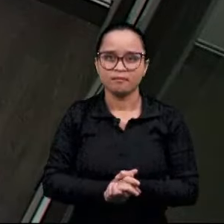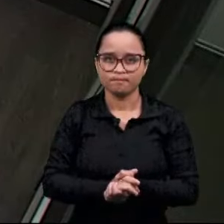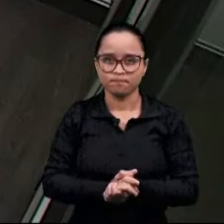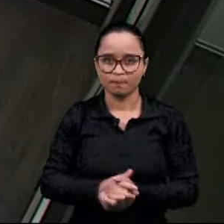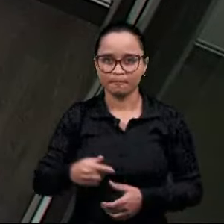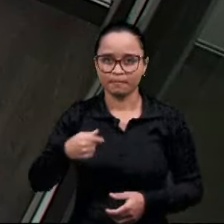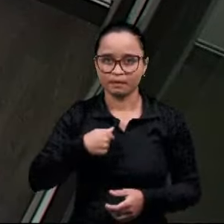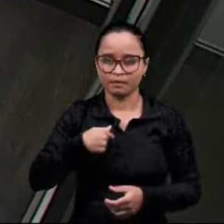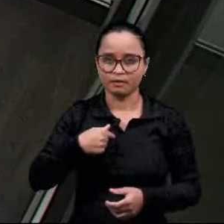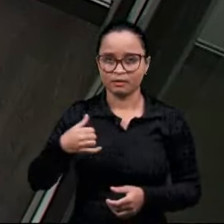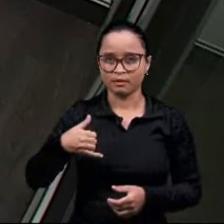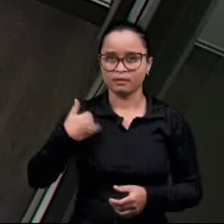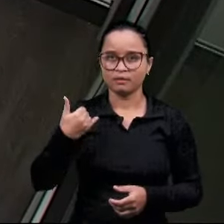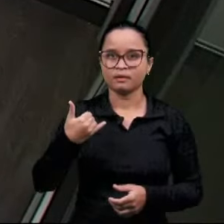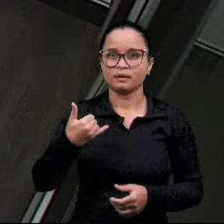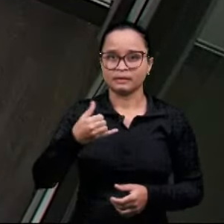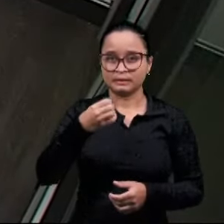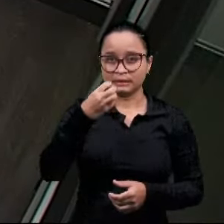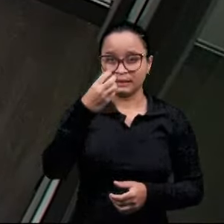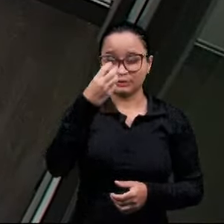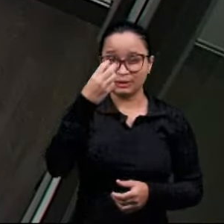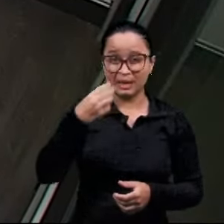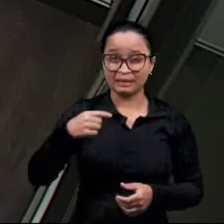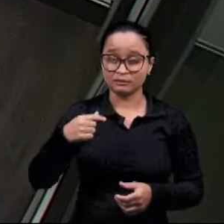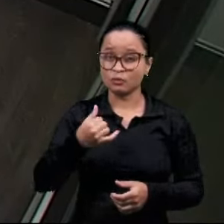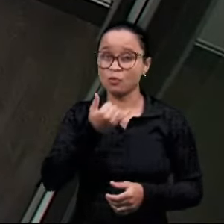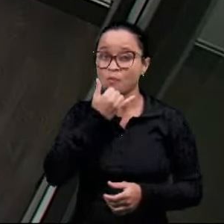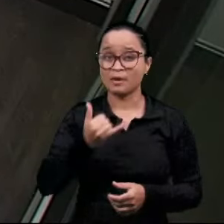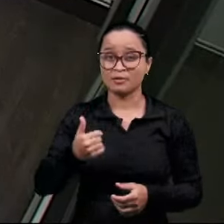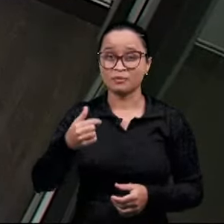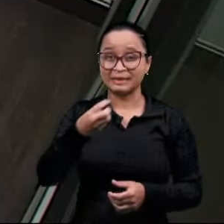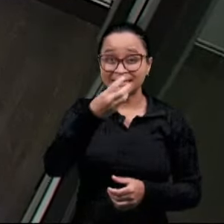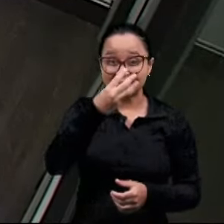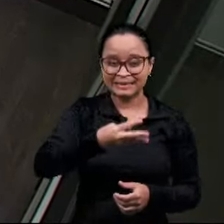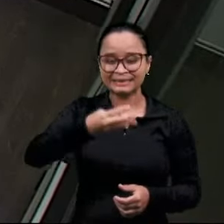37 anos, né, de ministério. 37 anos. Eu era bem jovem.